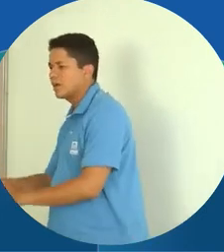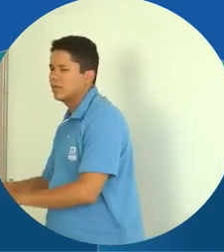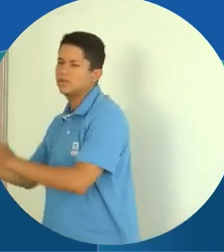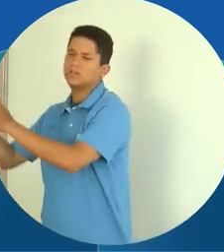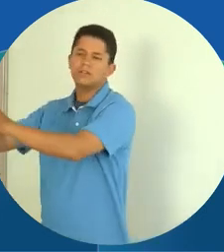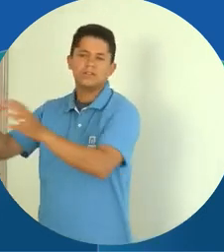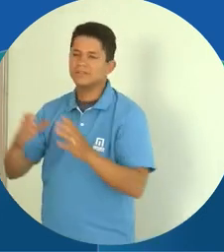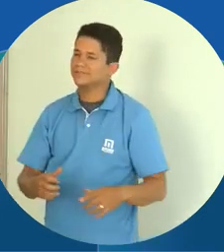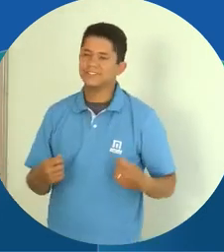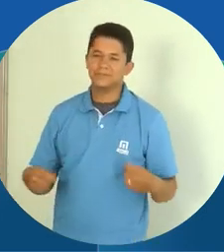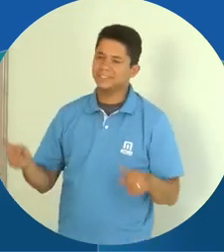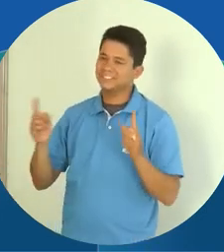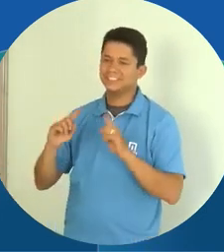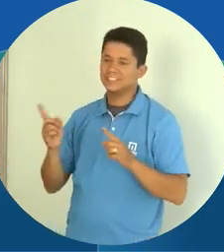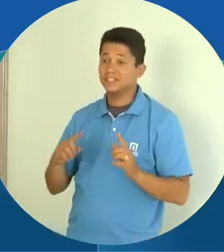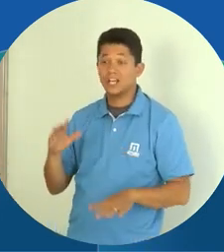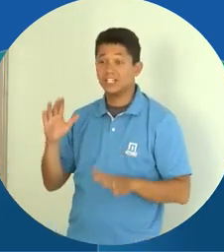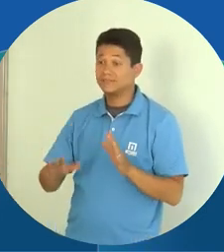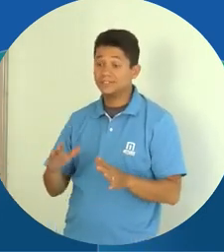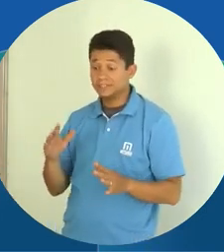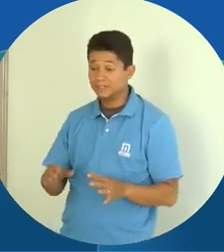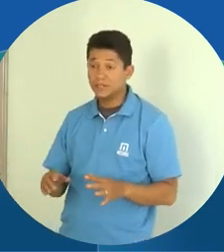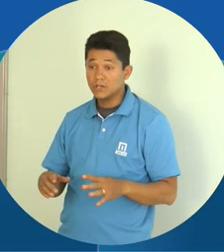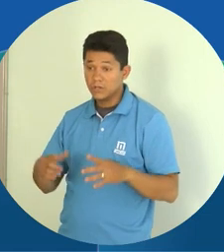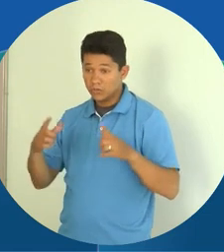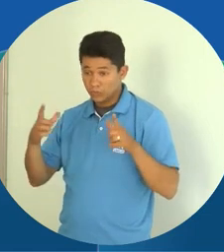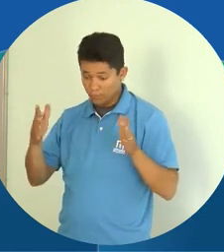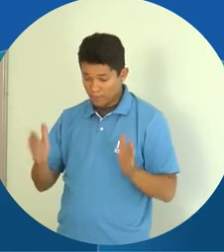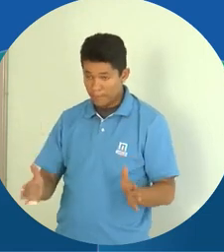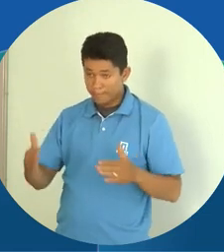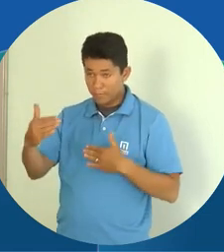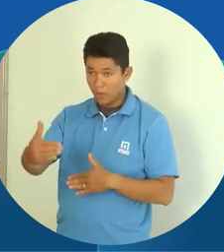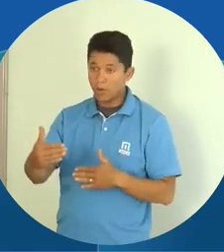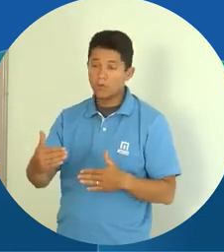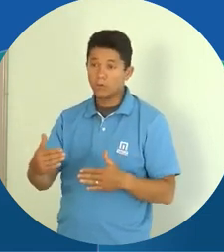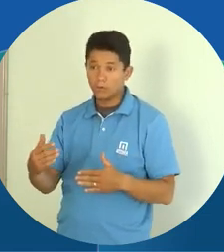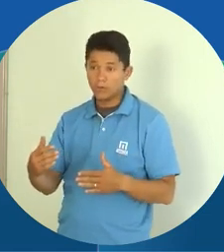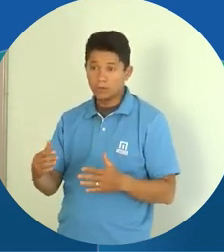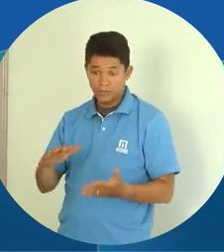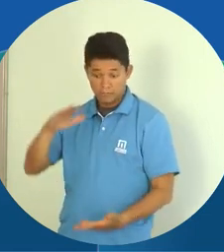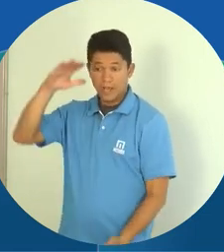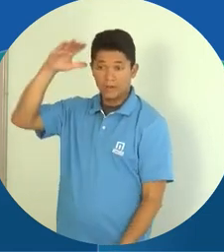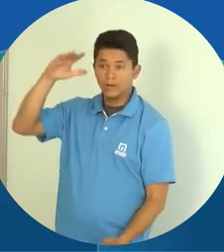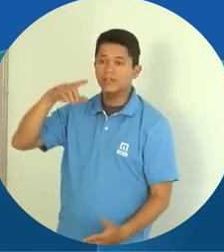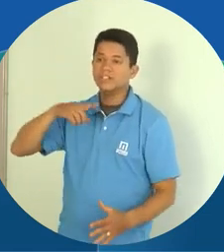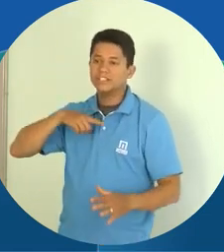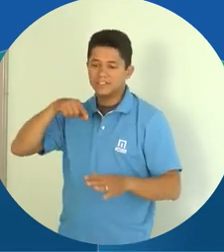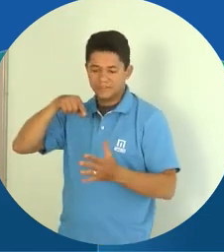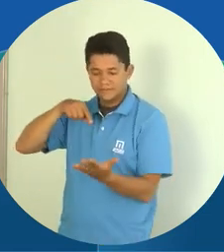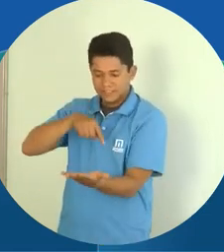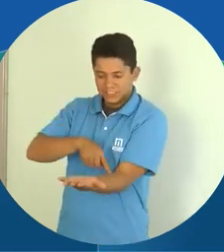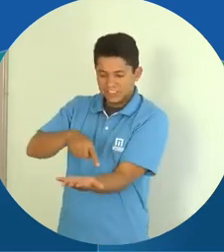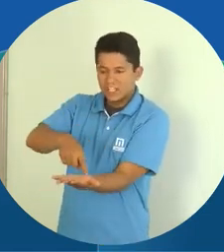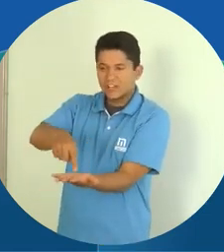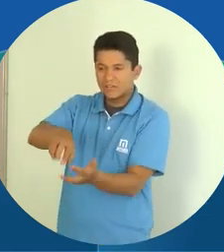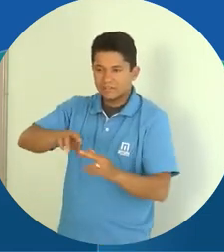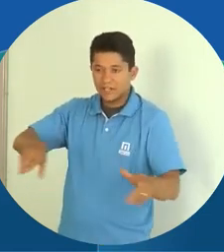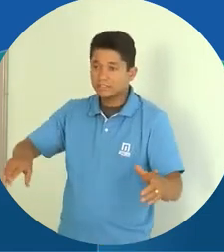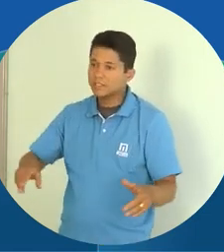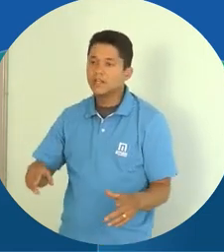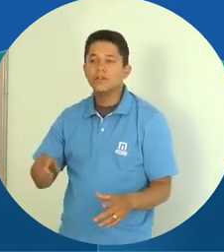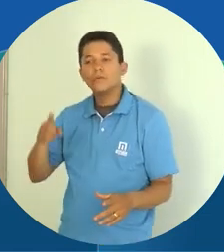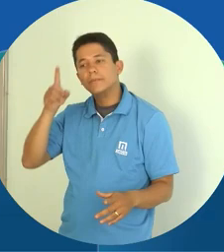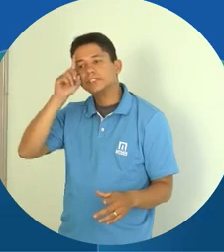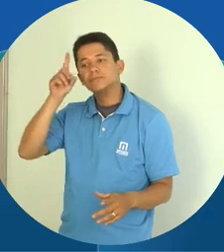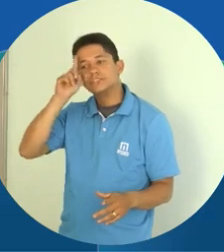Às vezes, em blocos maiores, que tem muita estaca, no mesmo dia, a gente consegue fazer mais estacas desse bloco, porque a gente já está com 5, 6